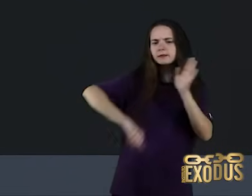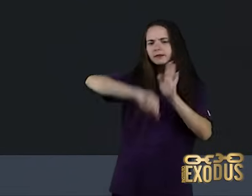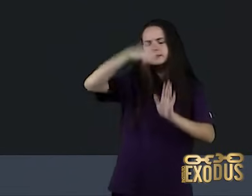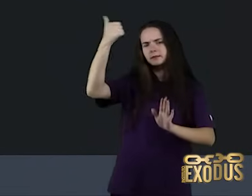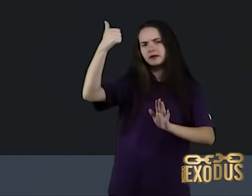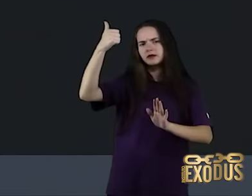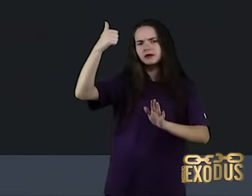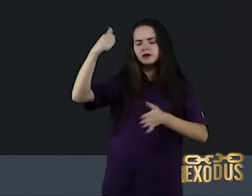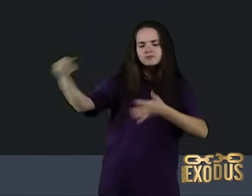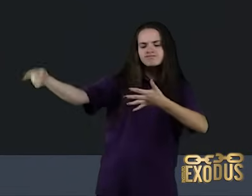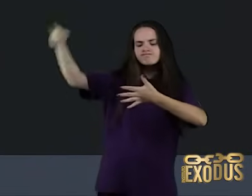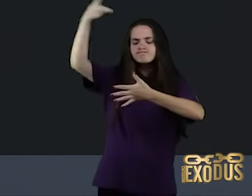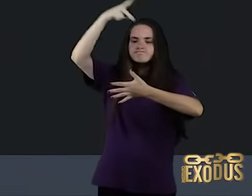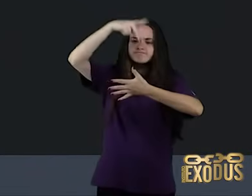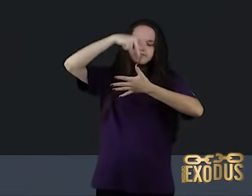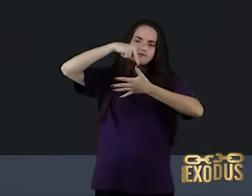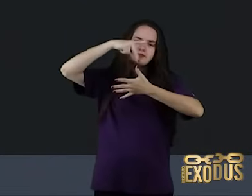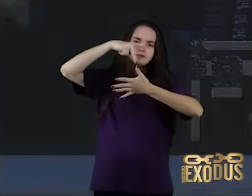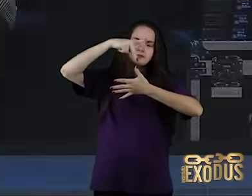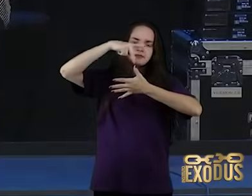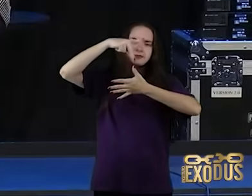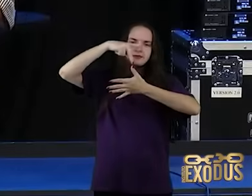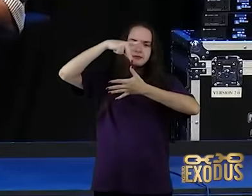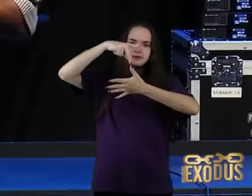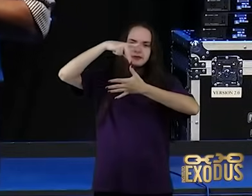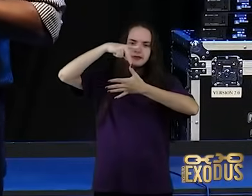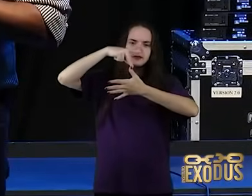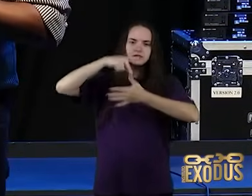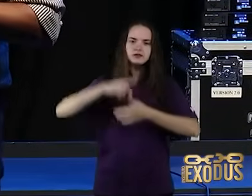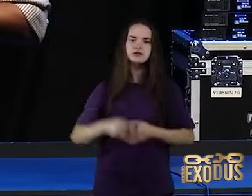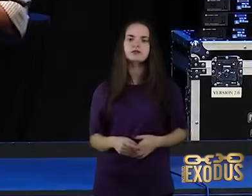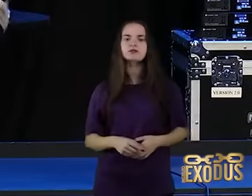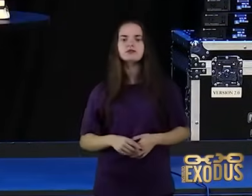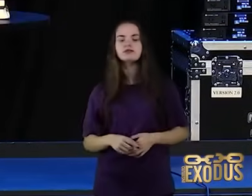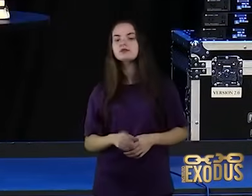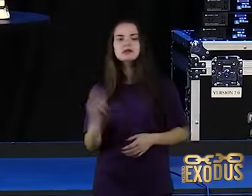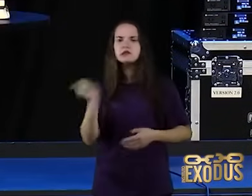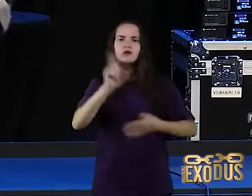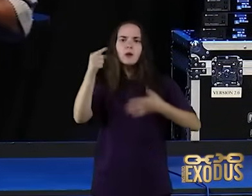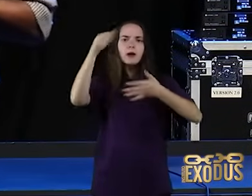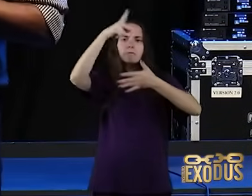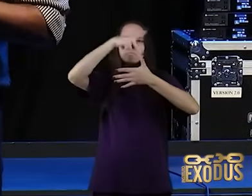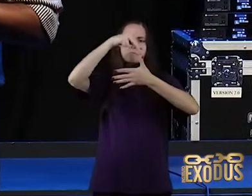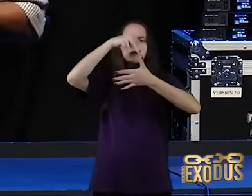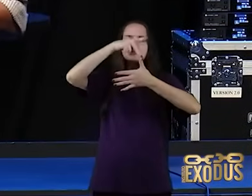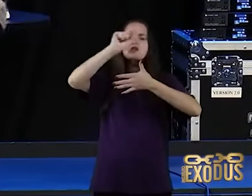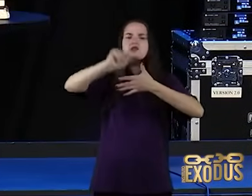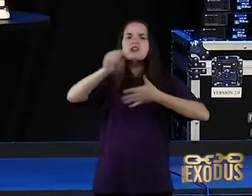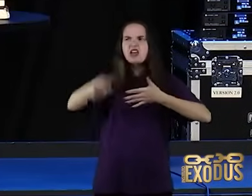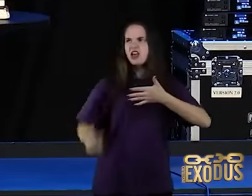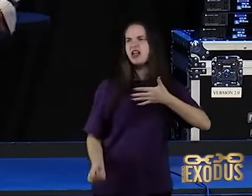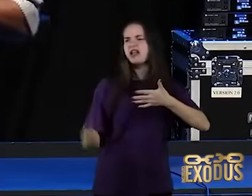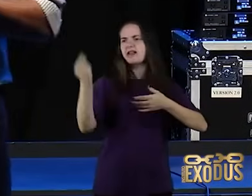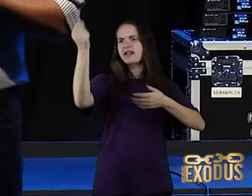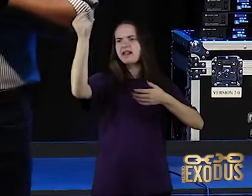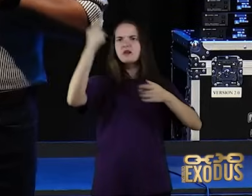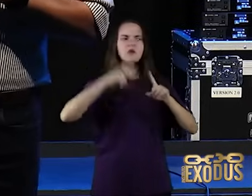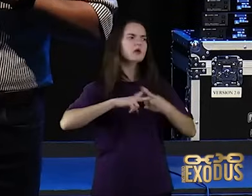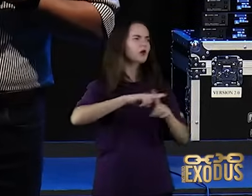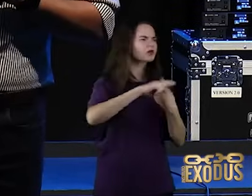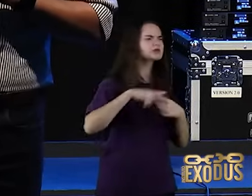tá tem tá na tua no topo da tua lista não é ficar rico não é consertar nada não